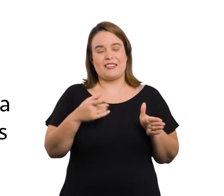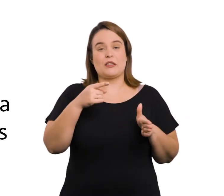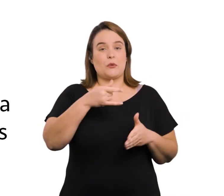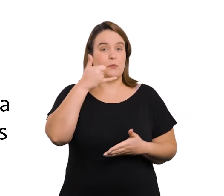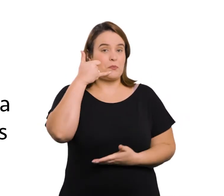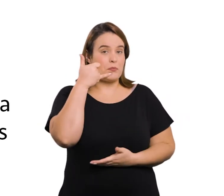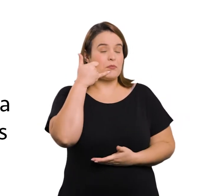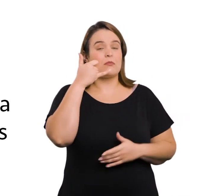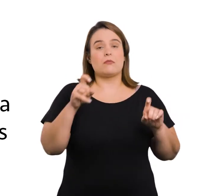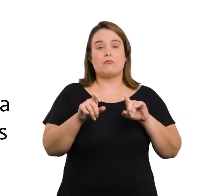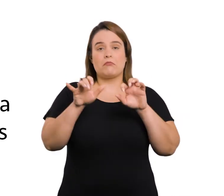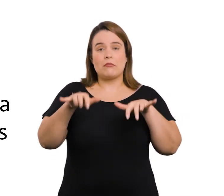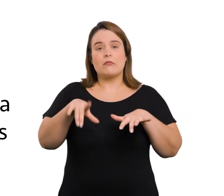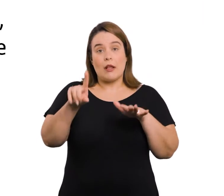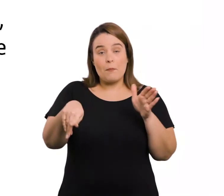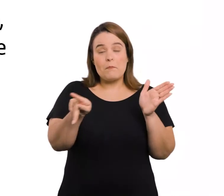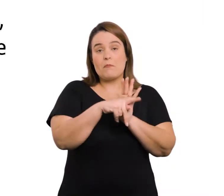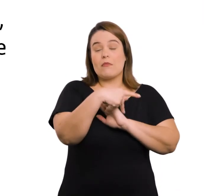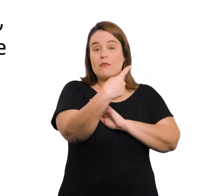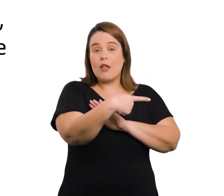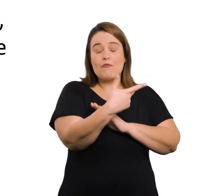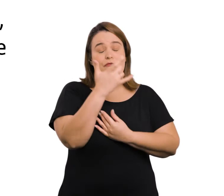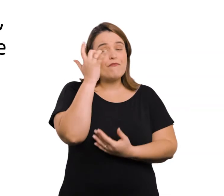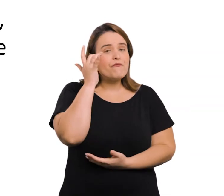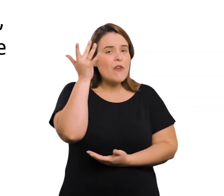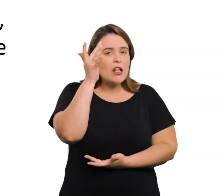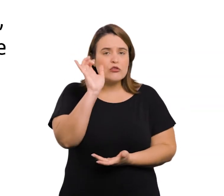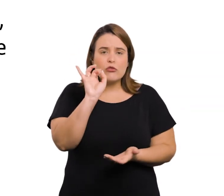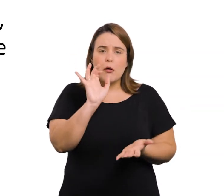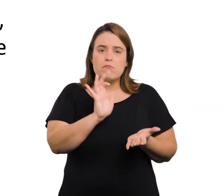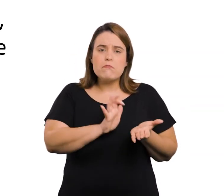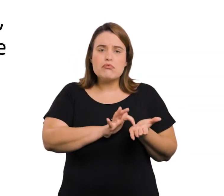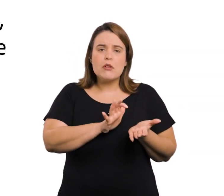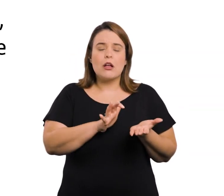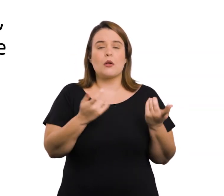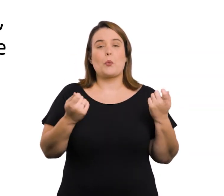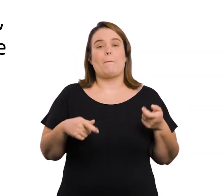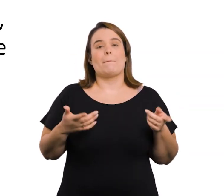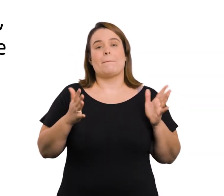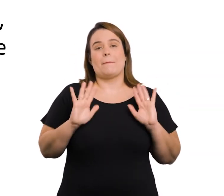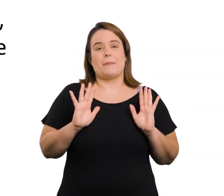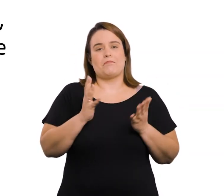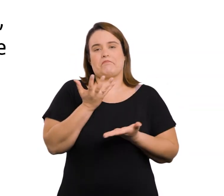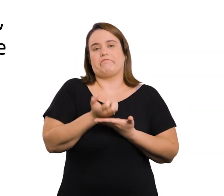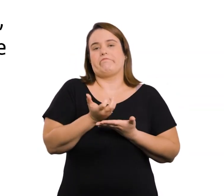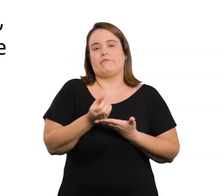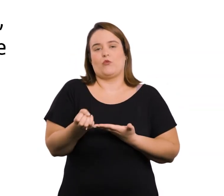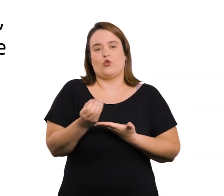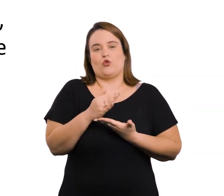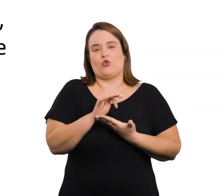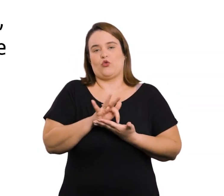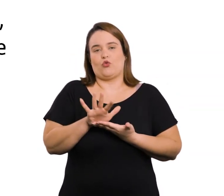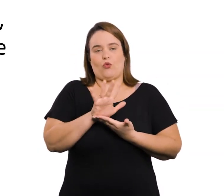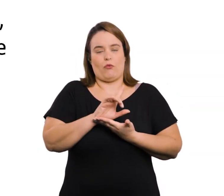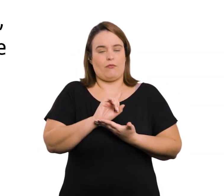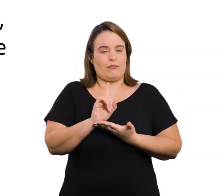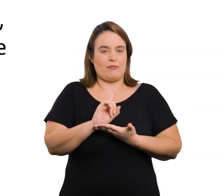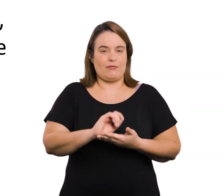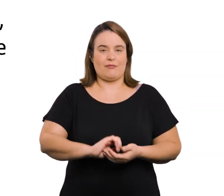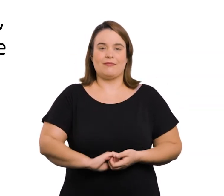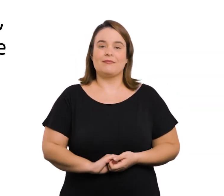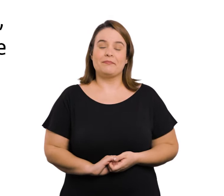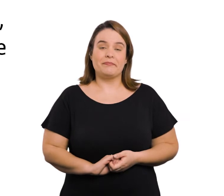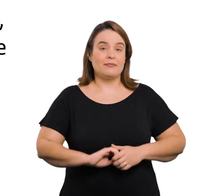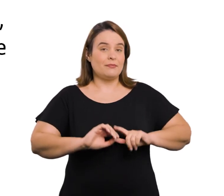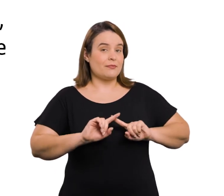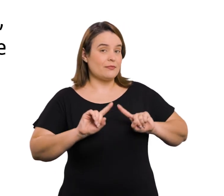de computadores e celulares possuem este recurso nativo, podendo facilmente ser acionado, não necessitando de